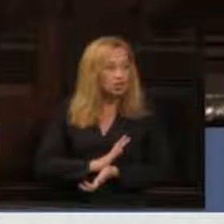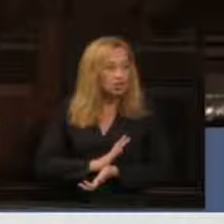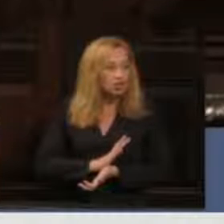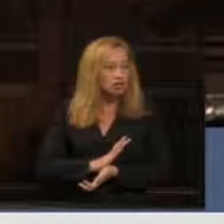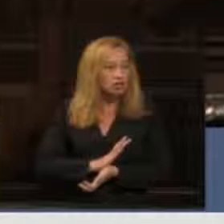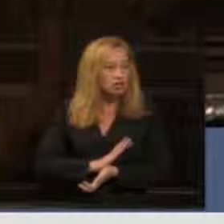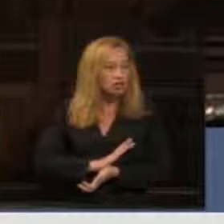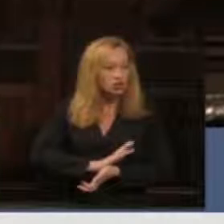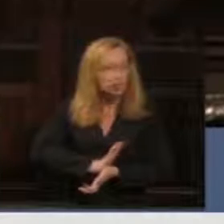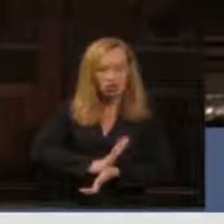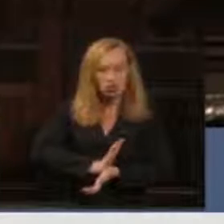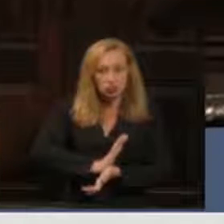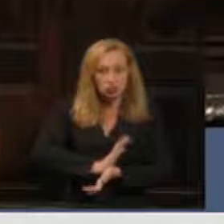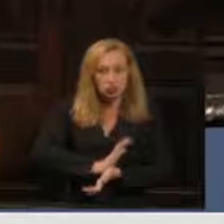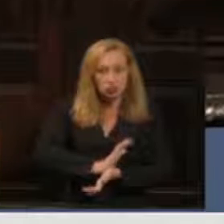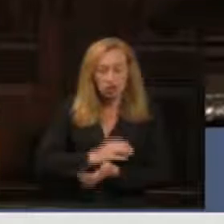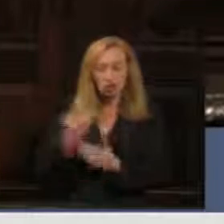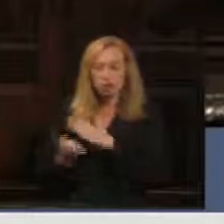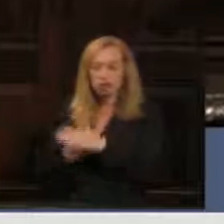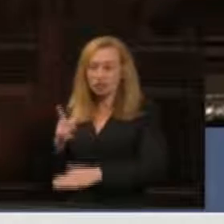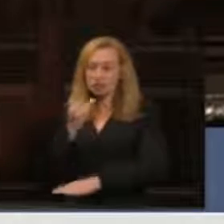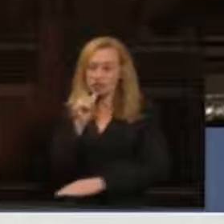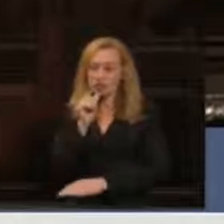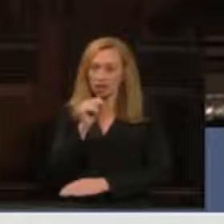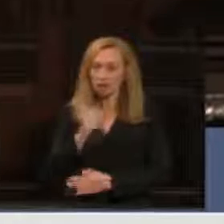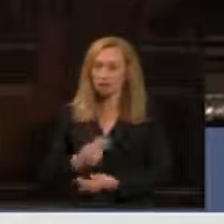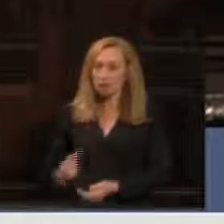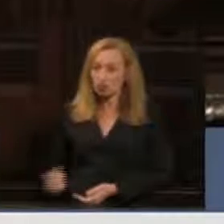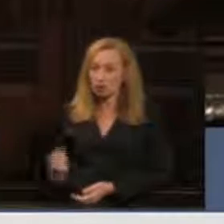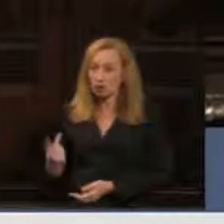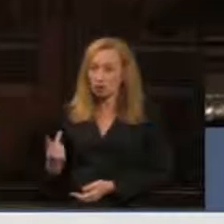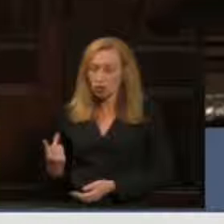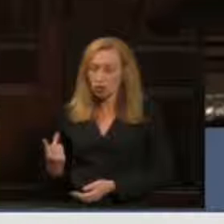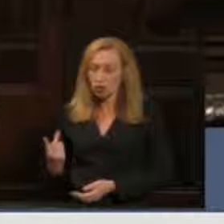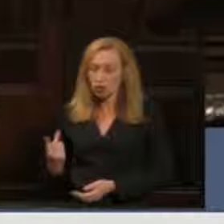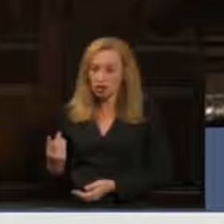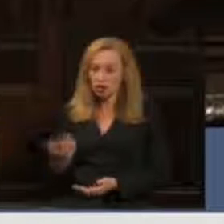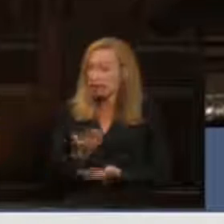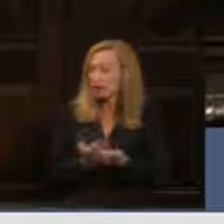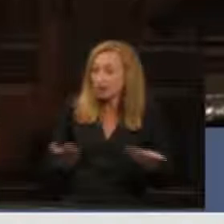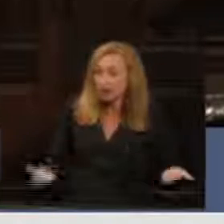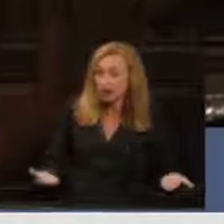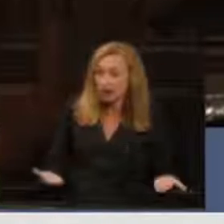desvalorizar o preço da mesma e vendê-la